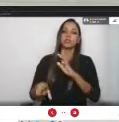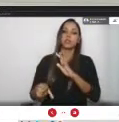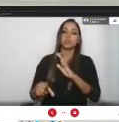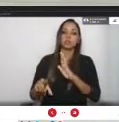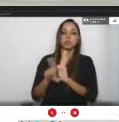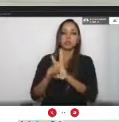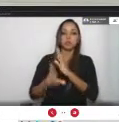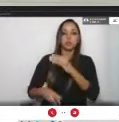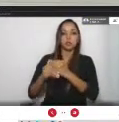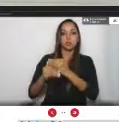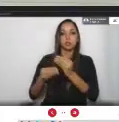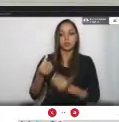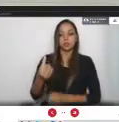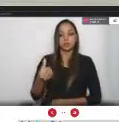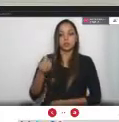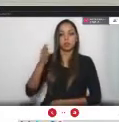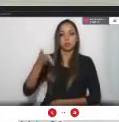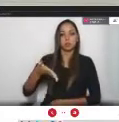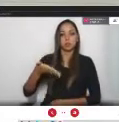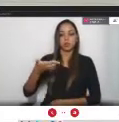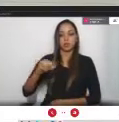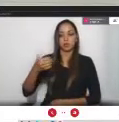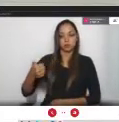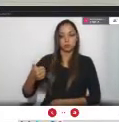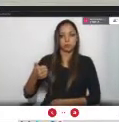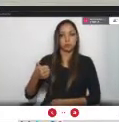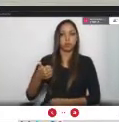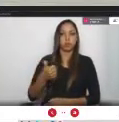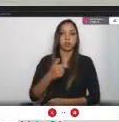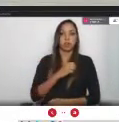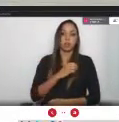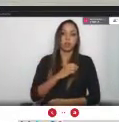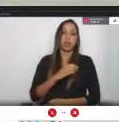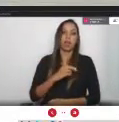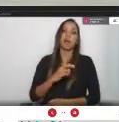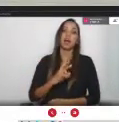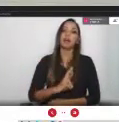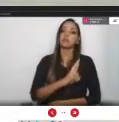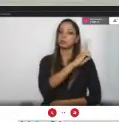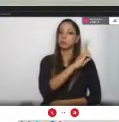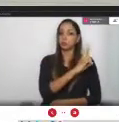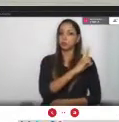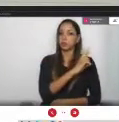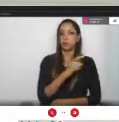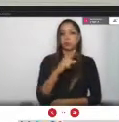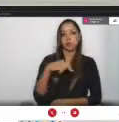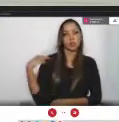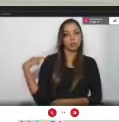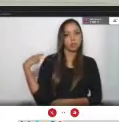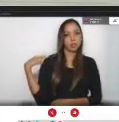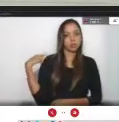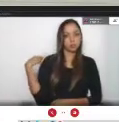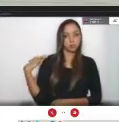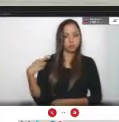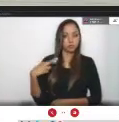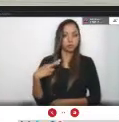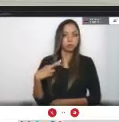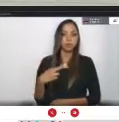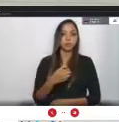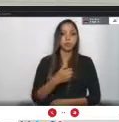06/2021. Vereadora, presidente e relatora, Raleza Cleidiane Freire dos Santos. Primeiro